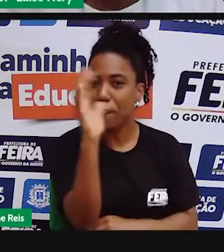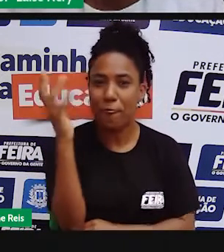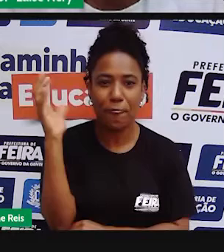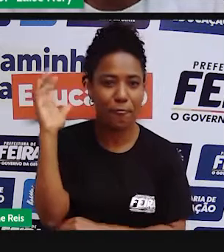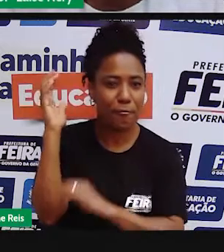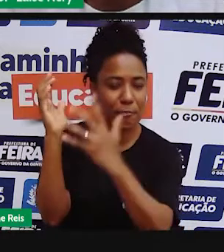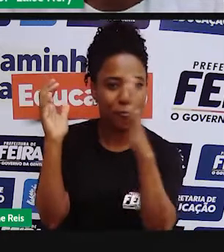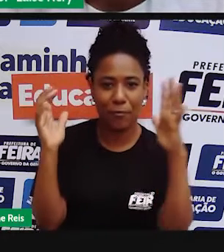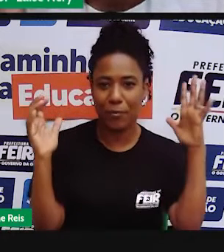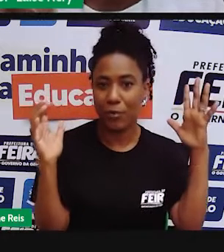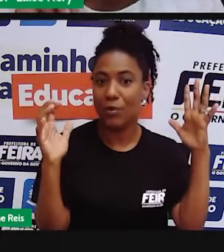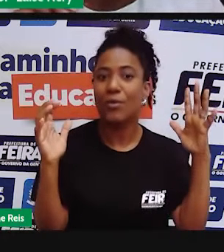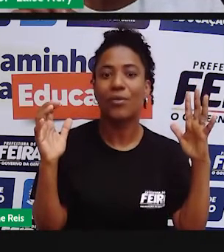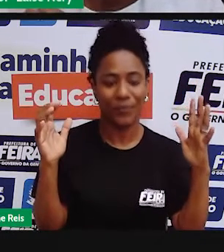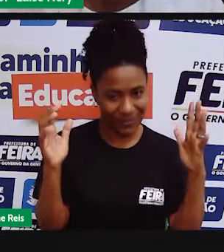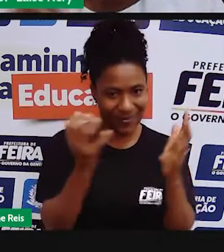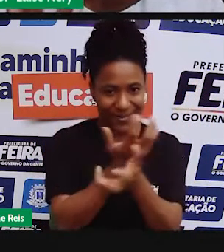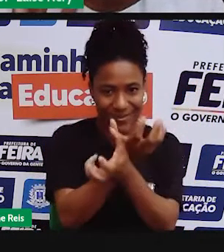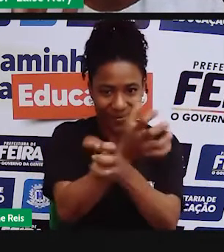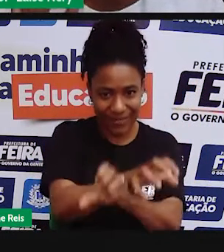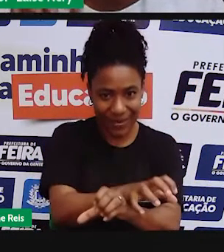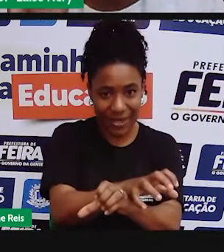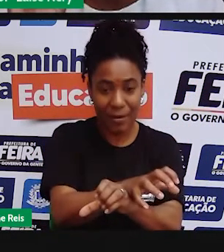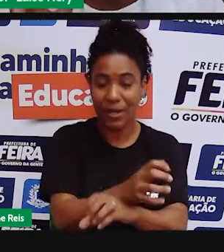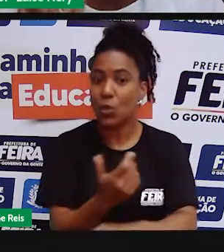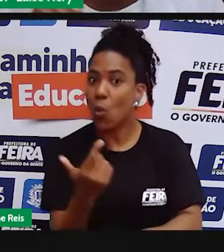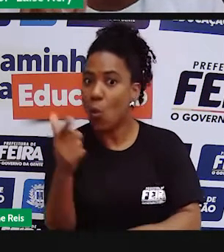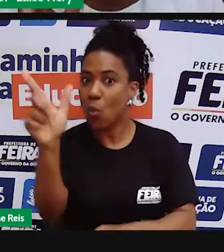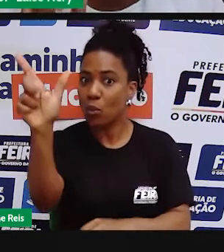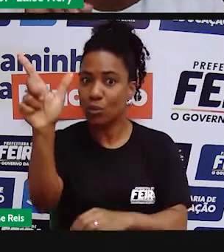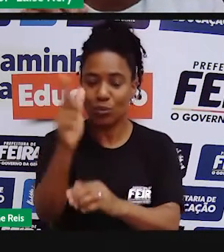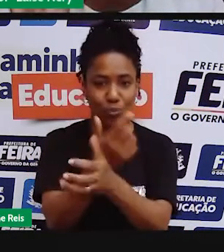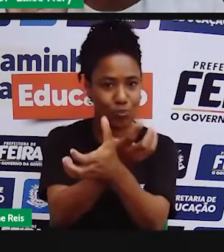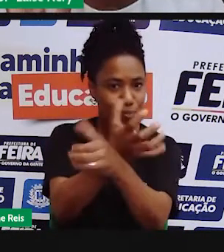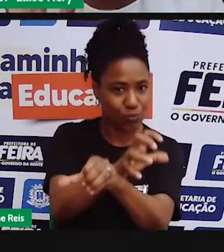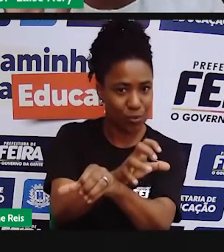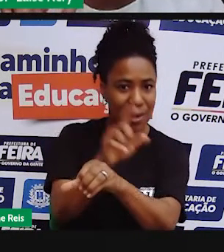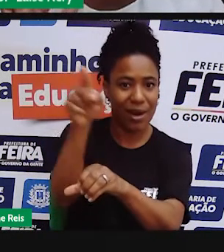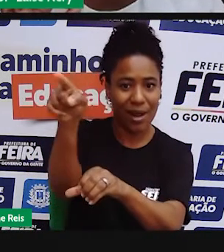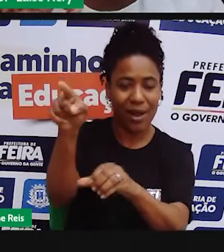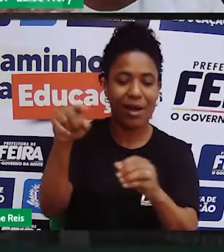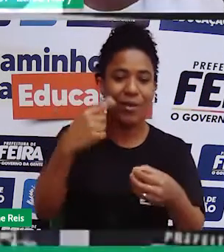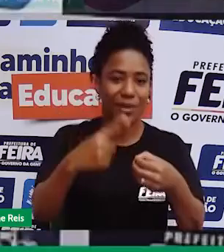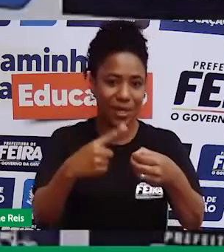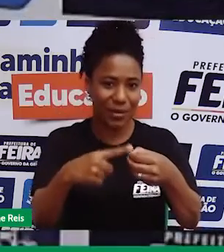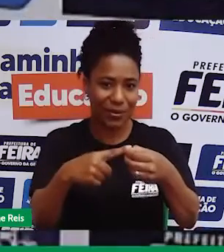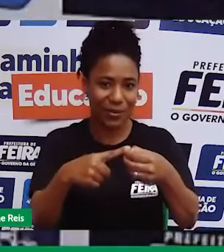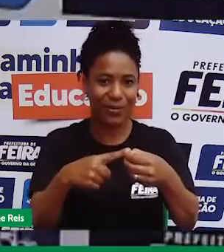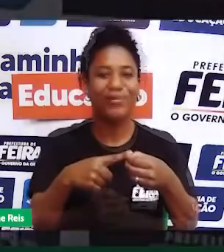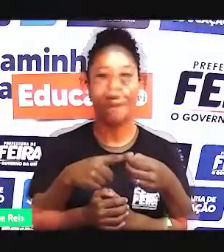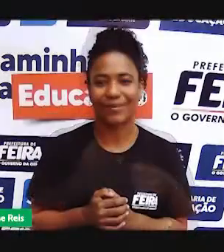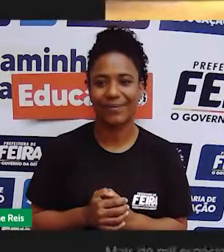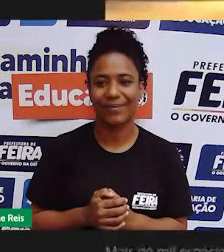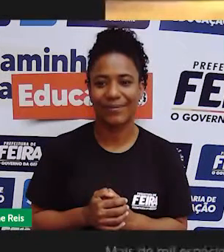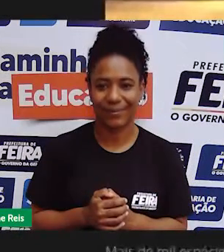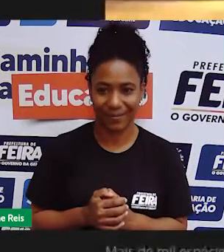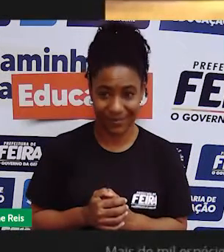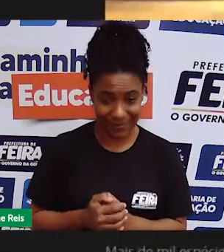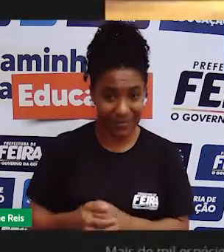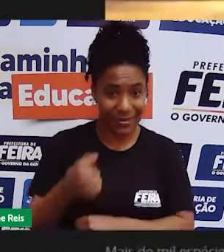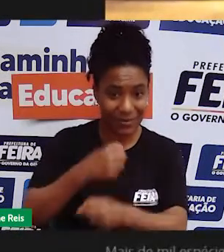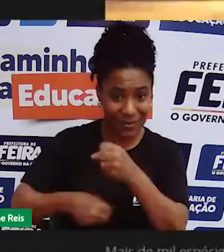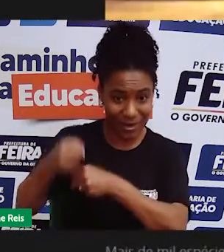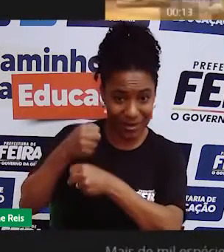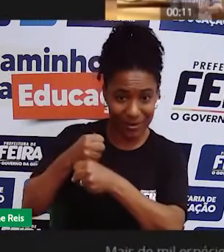Feira de Santana. Mas essa reportagem fala sobre o município baiano de Central. No último mês de